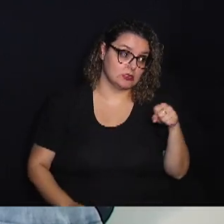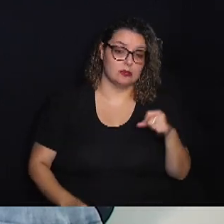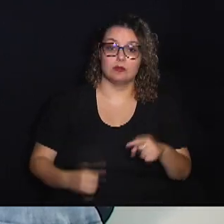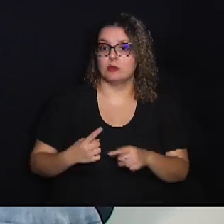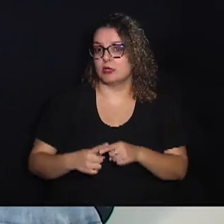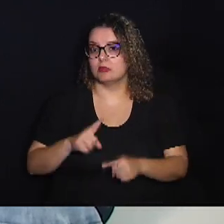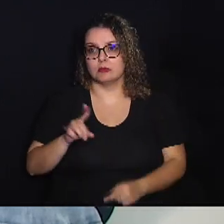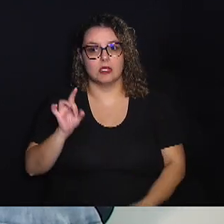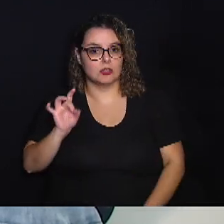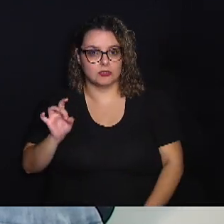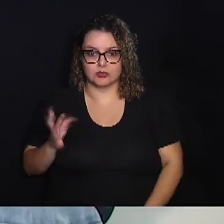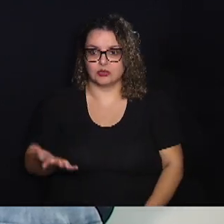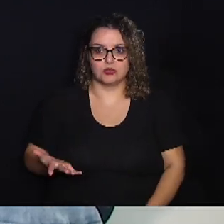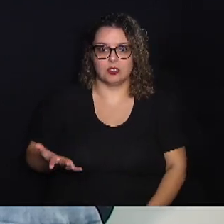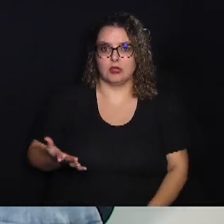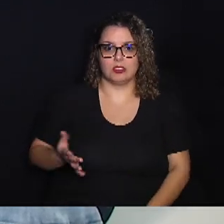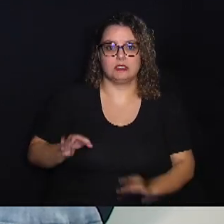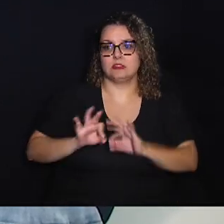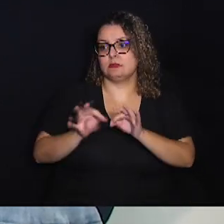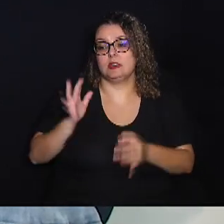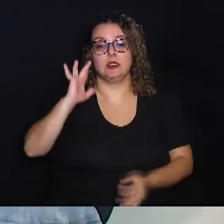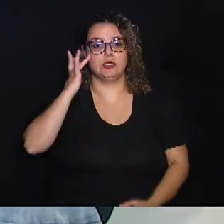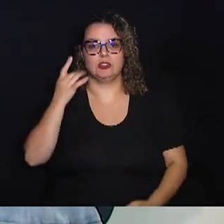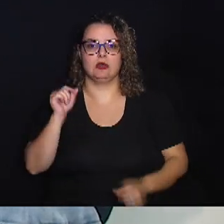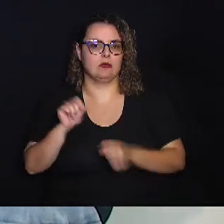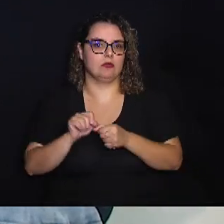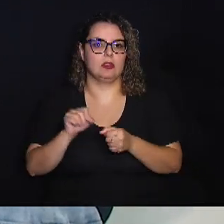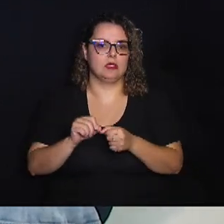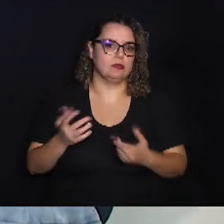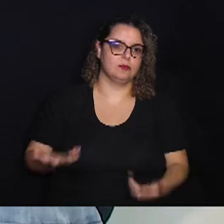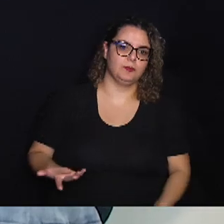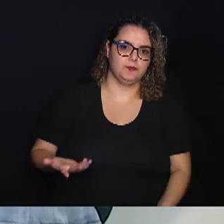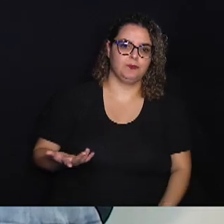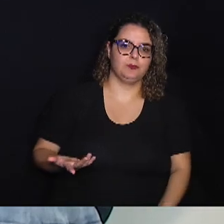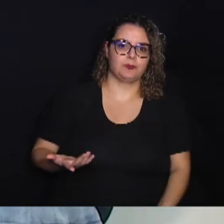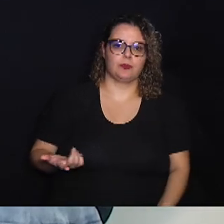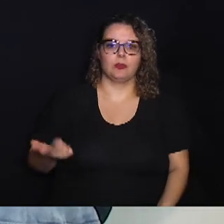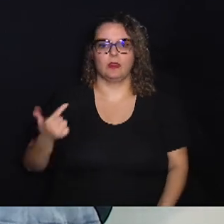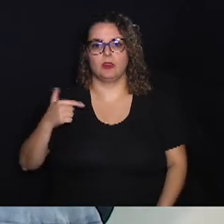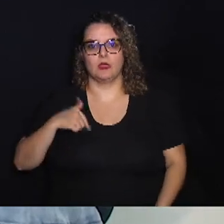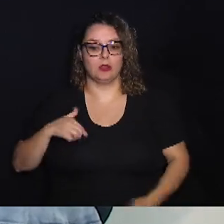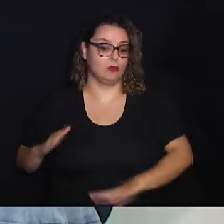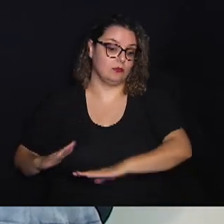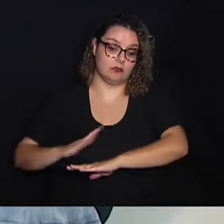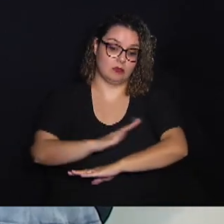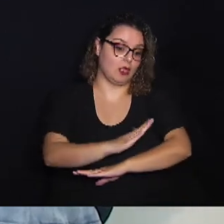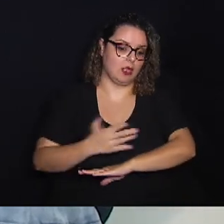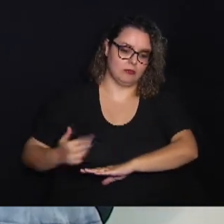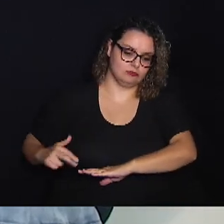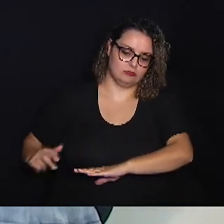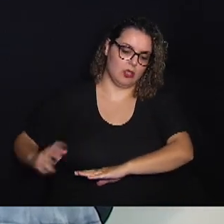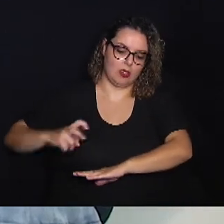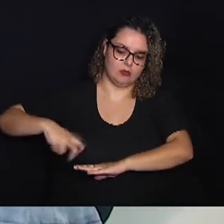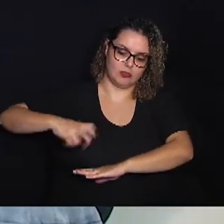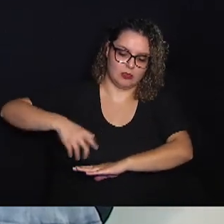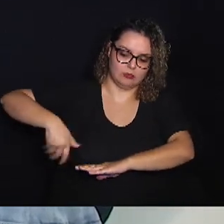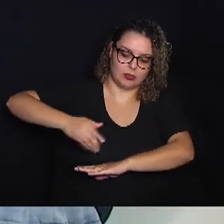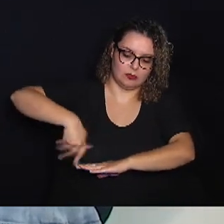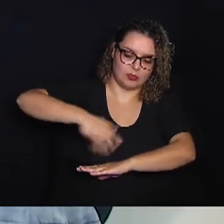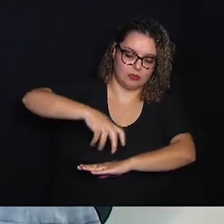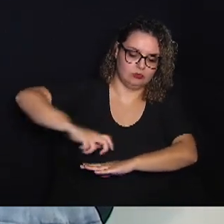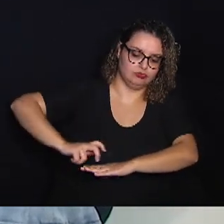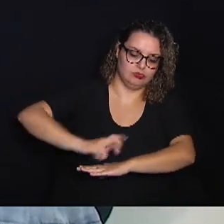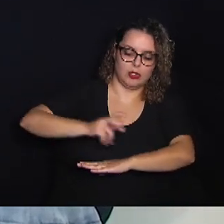você também simplesmente achar que está fazendo, eu vou colocar uma rampa, né, para um cadeirante ou para uma pessoa que tem